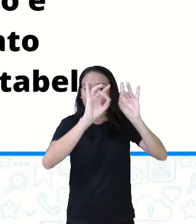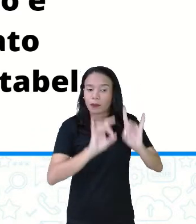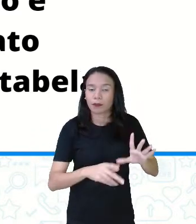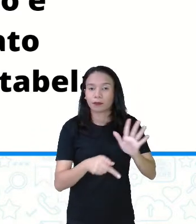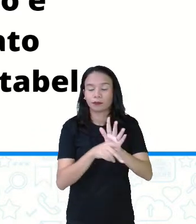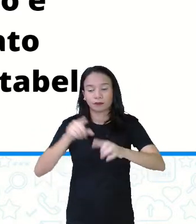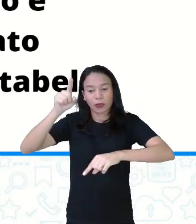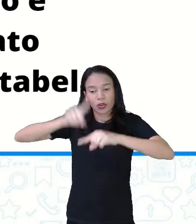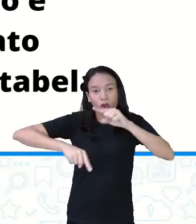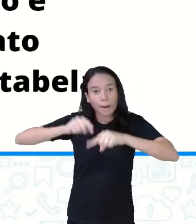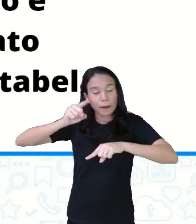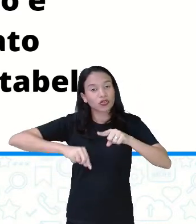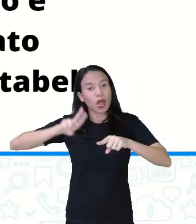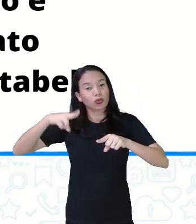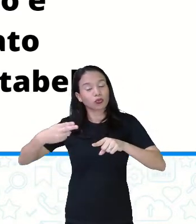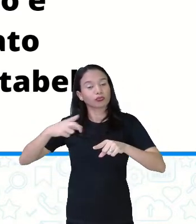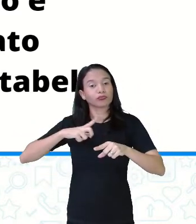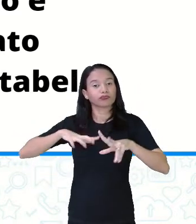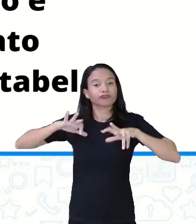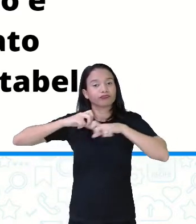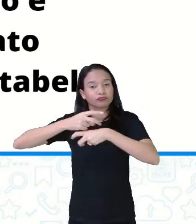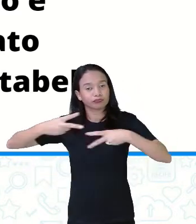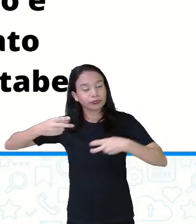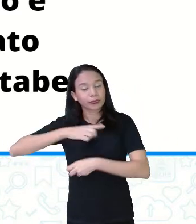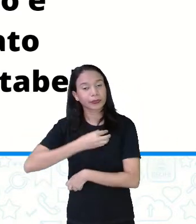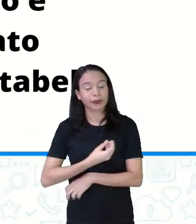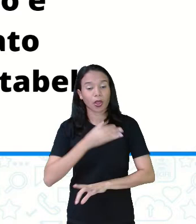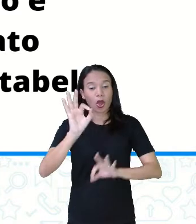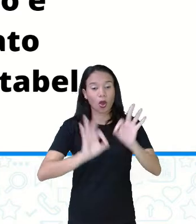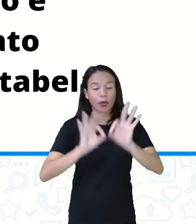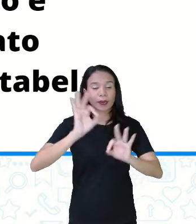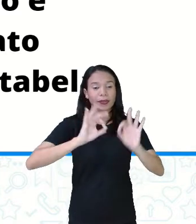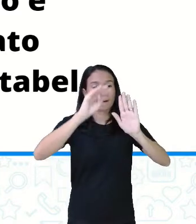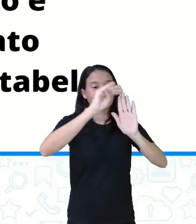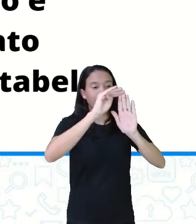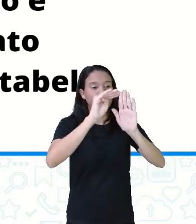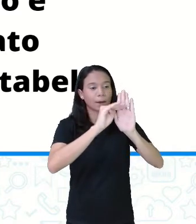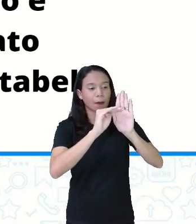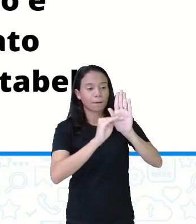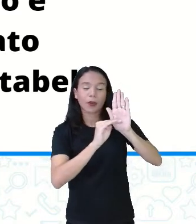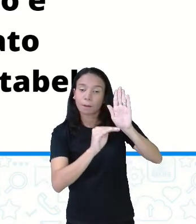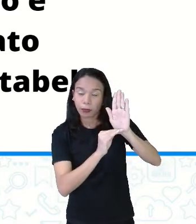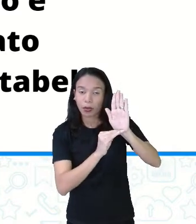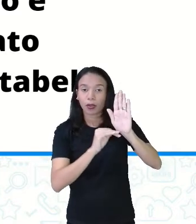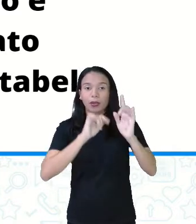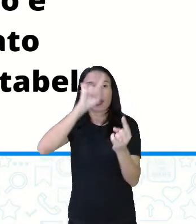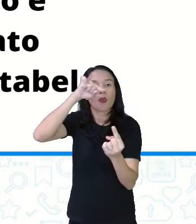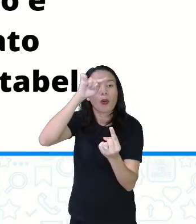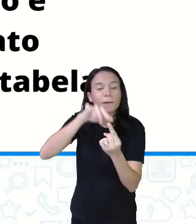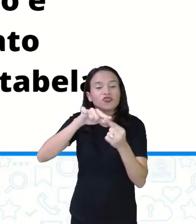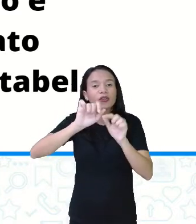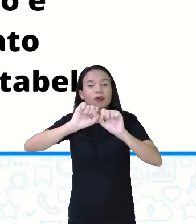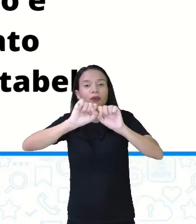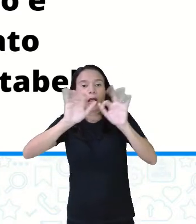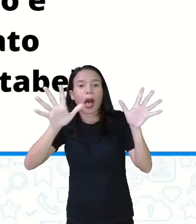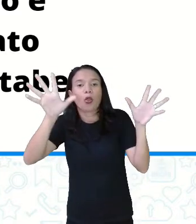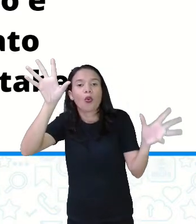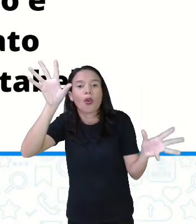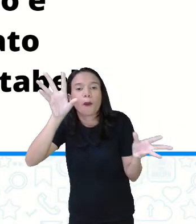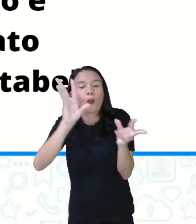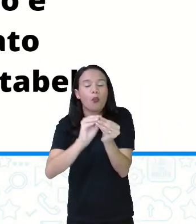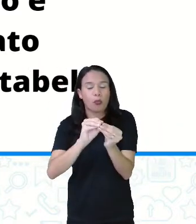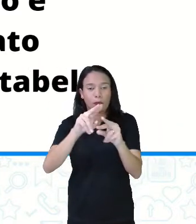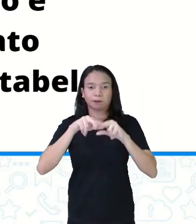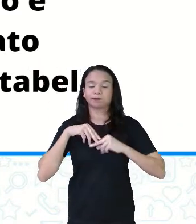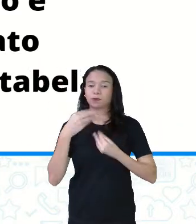algum objeto ou ser vivo, organizadas em tópicos, de modo objetivo e sintético e em